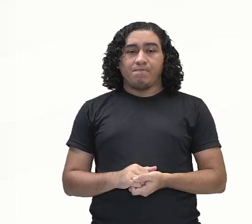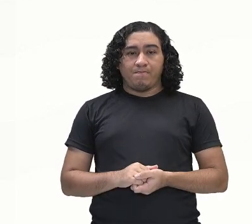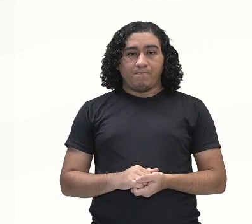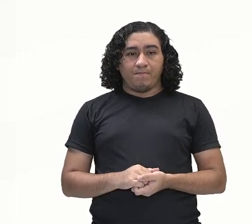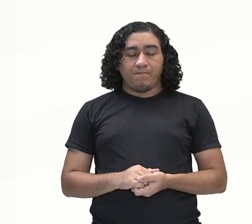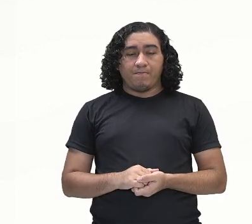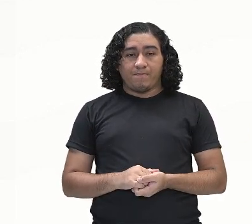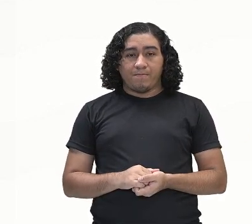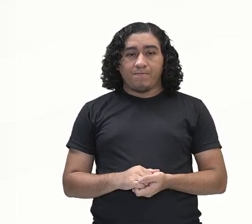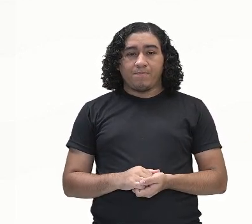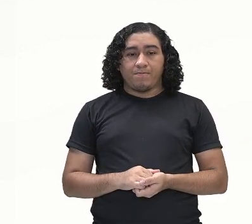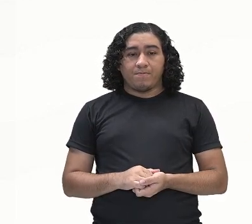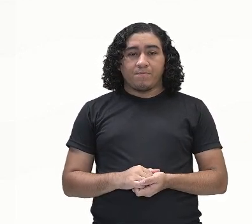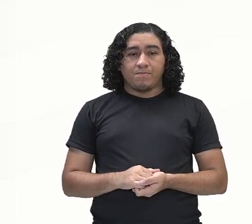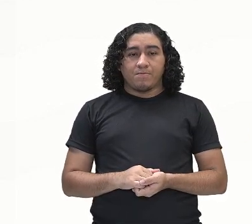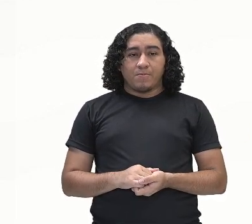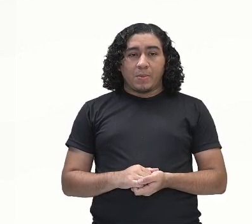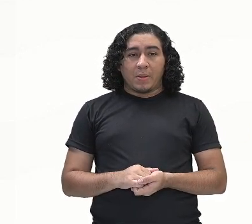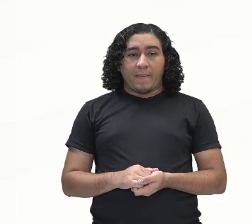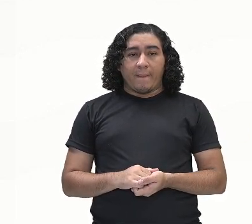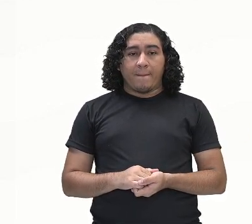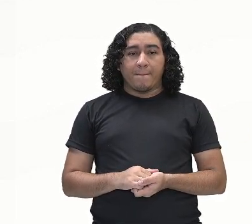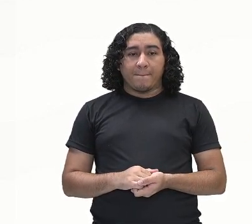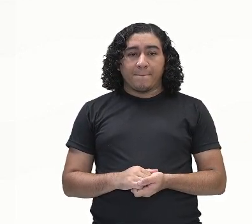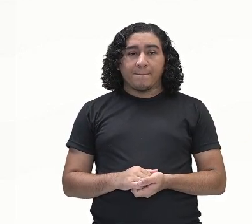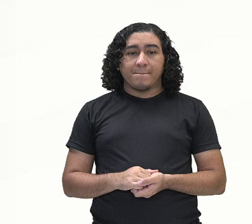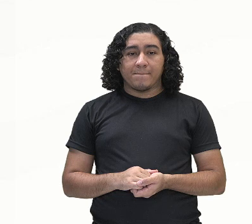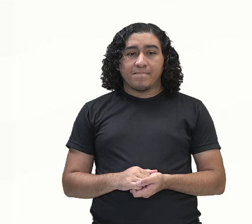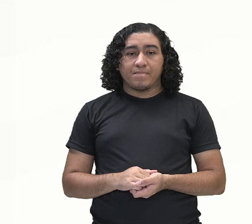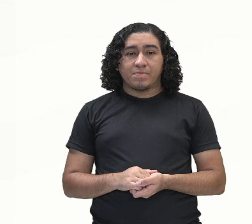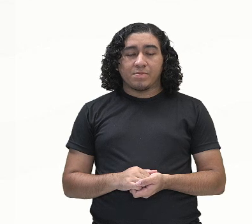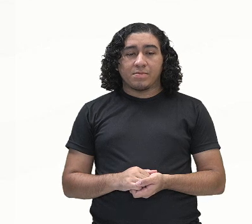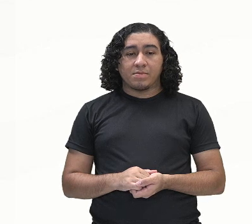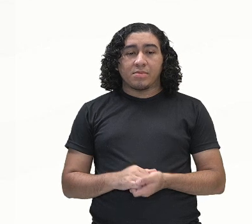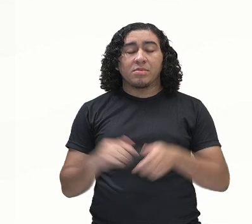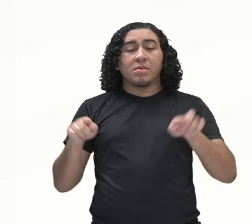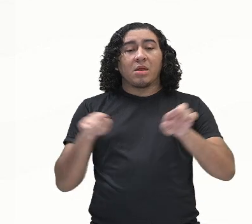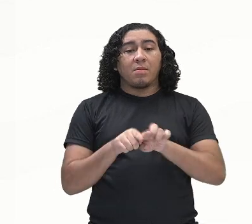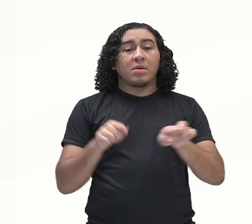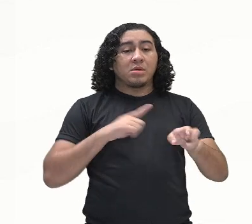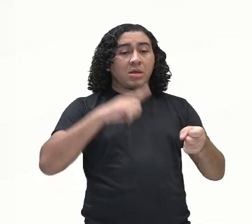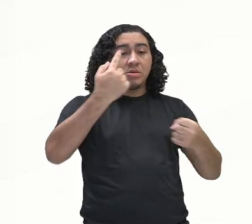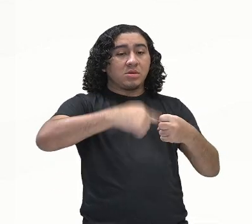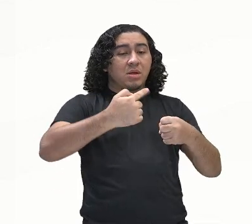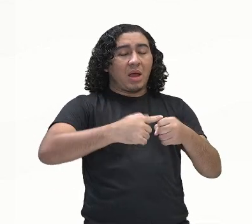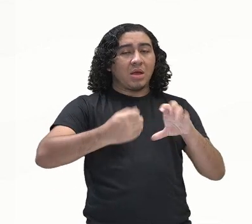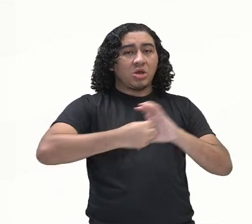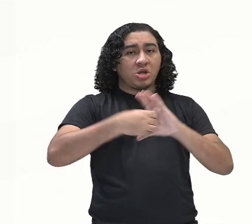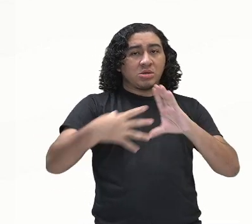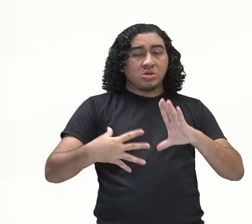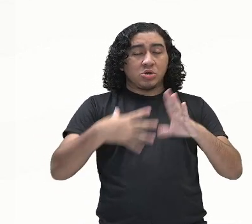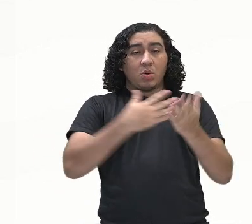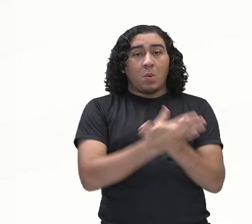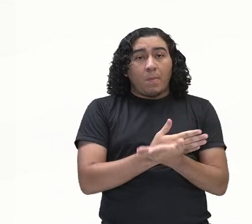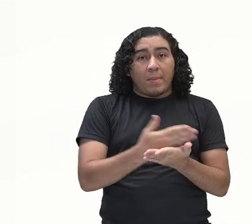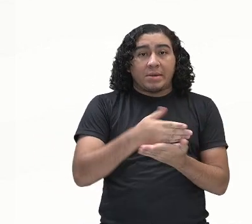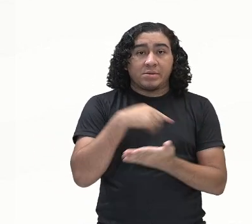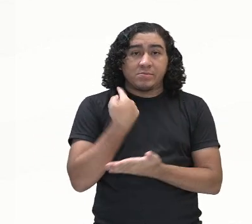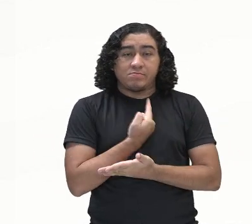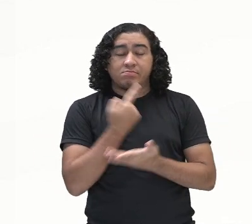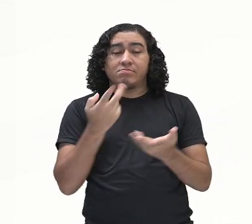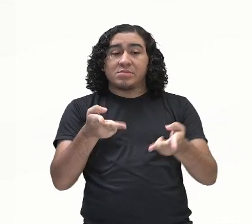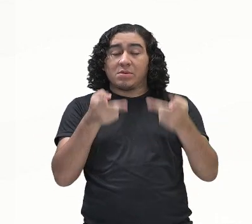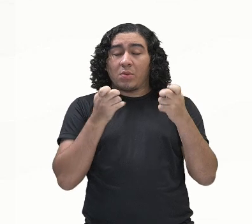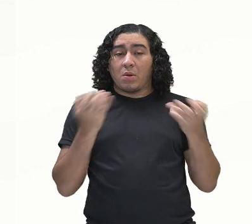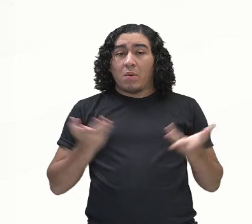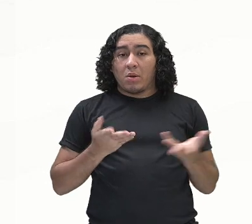aí, nós temos, além do surgimento das cidades, essas características iniciais que a gente está vendo,